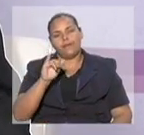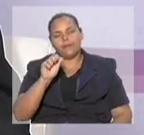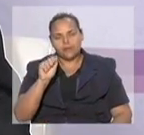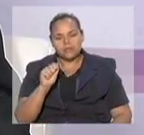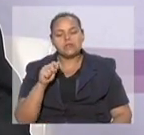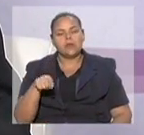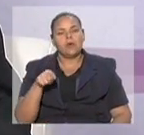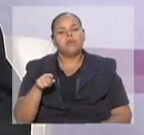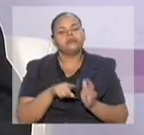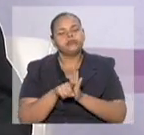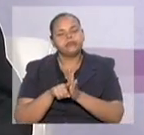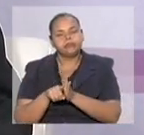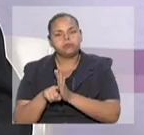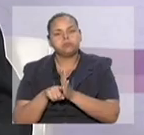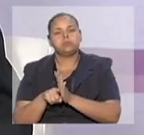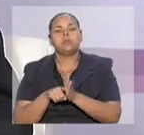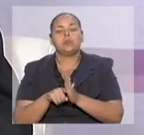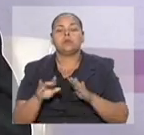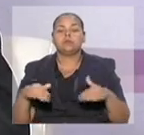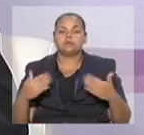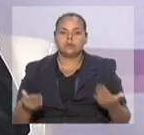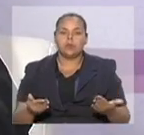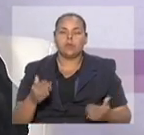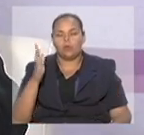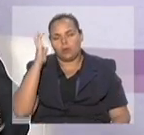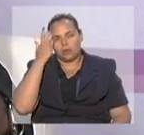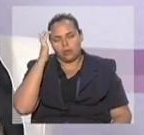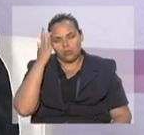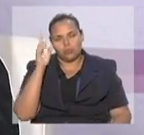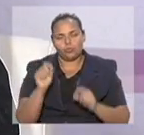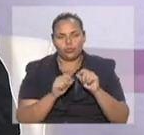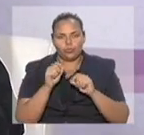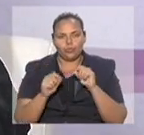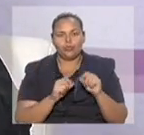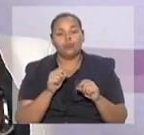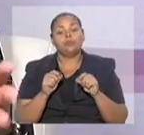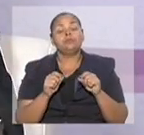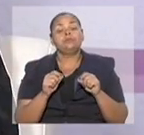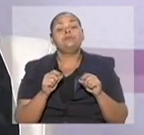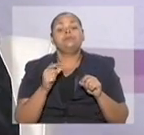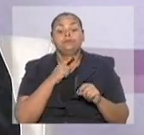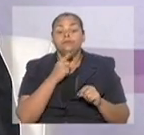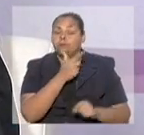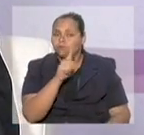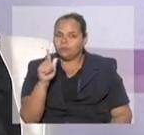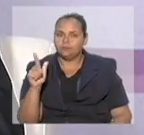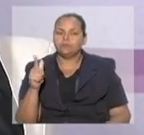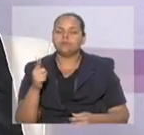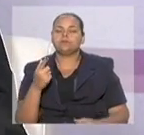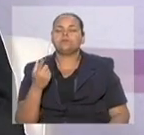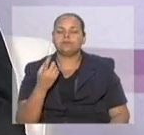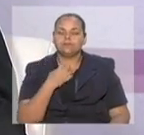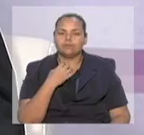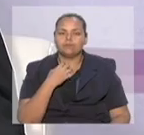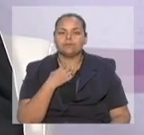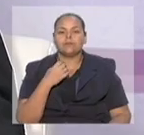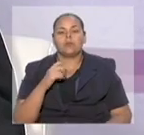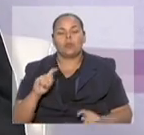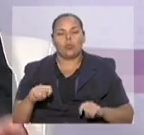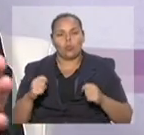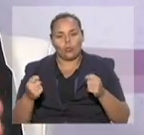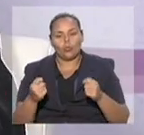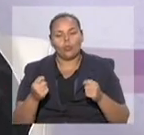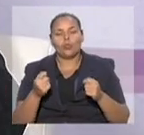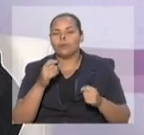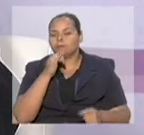se regula isso, então acho que o que é usado, existem outras formas e fontes de